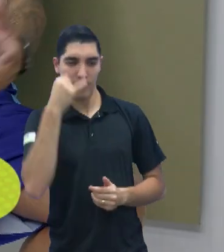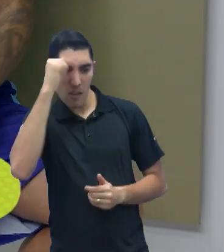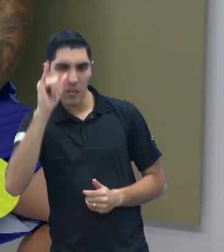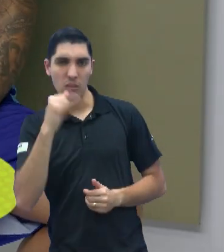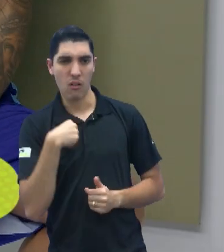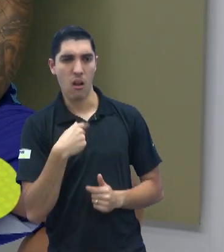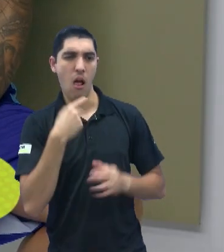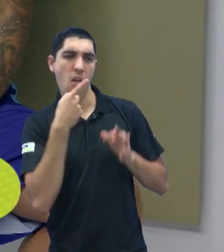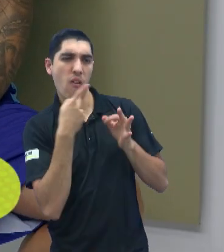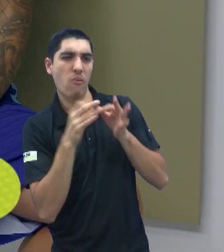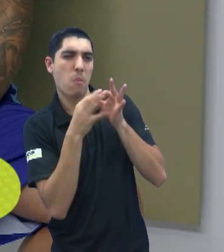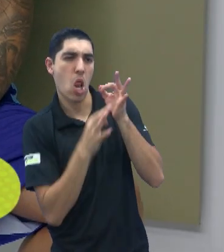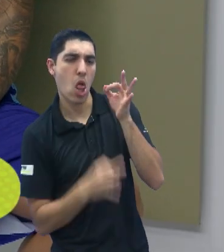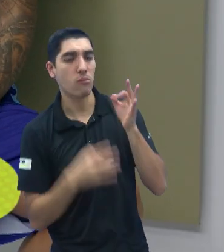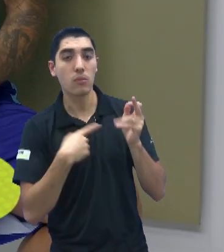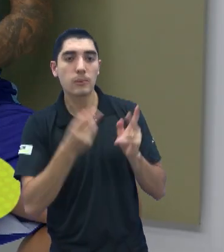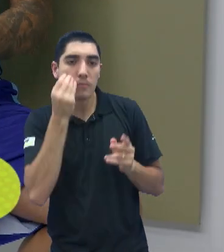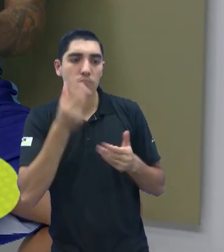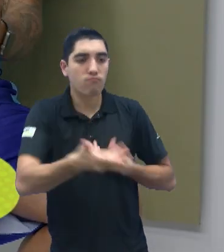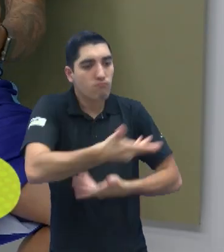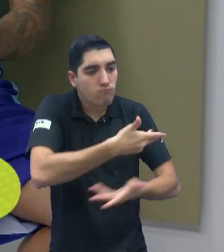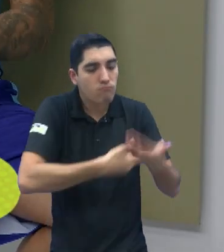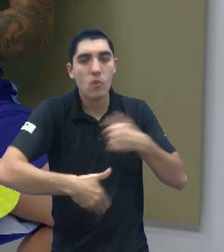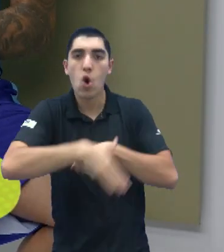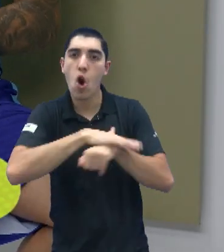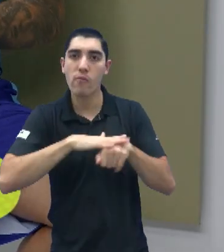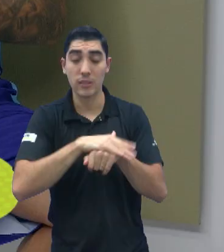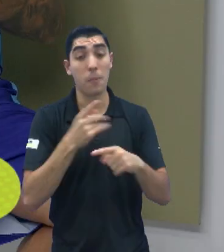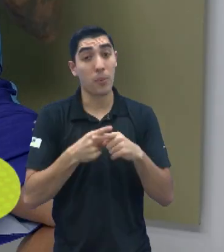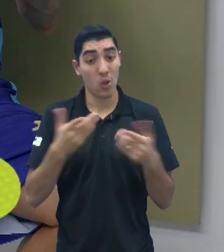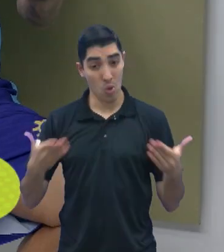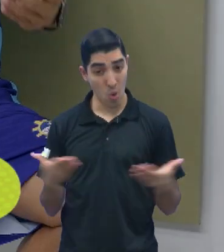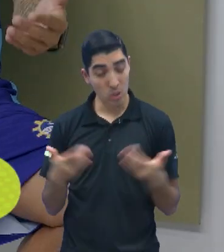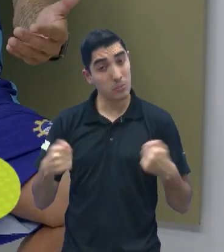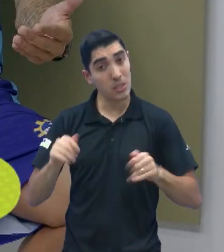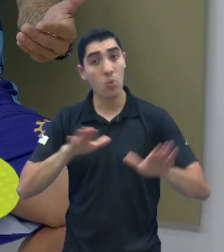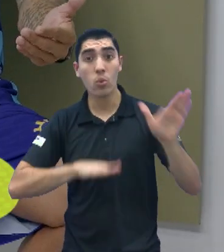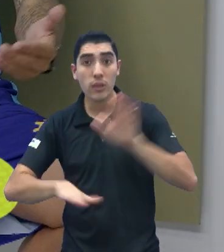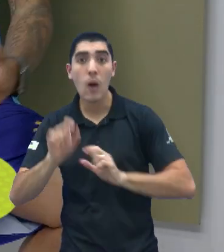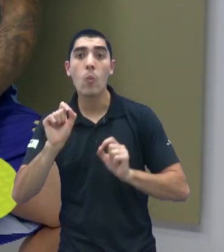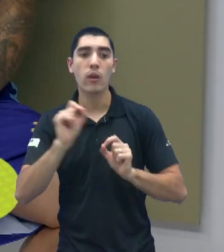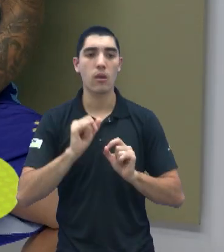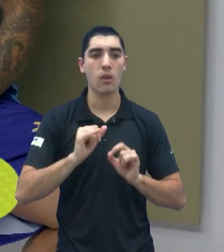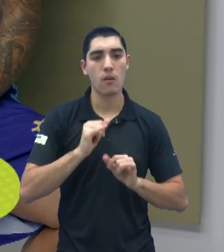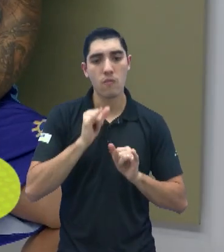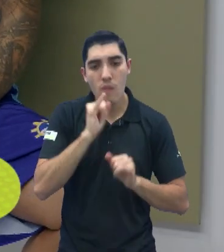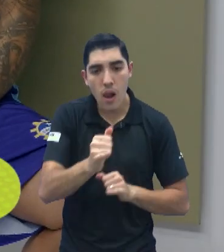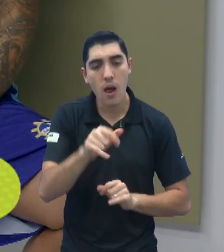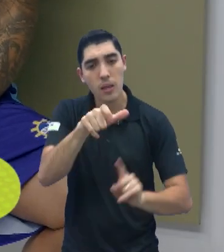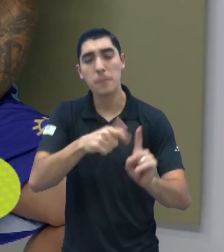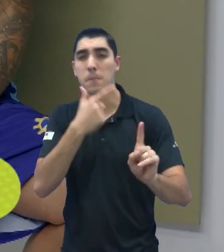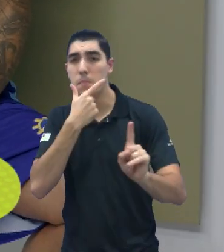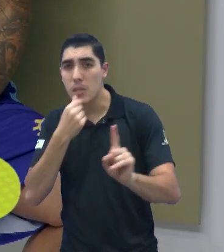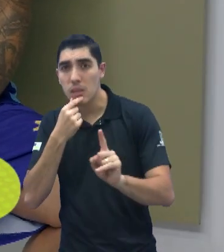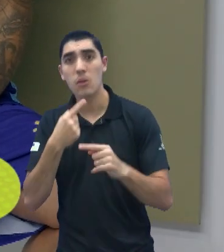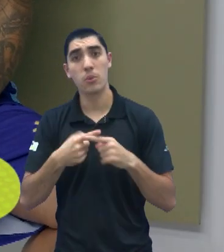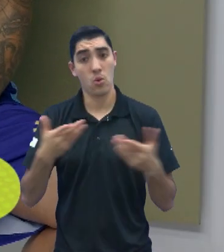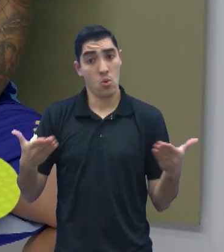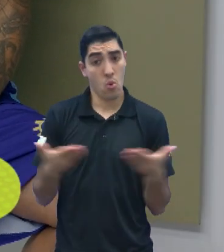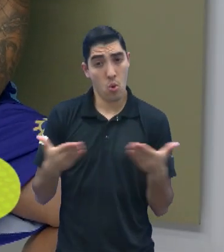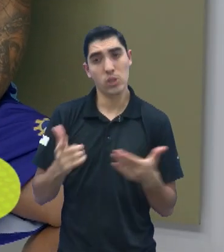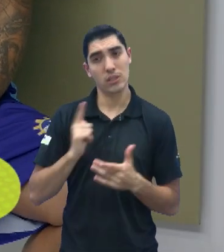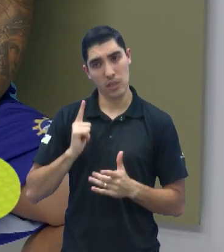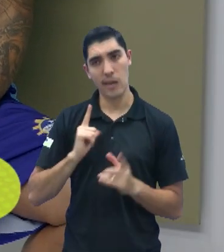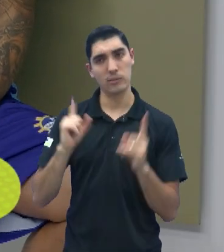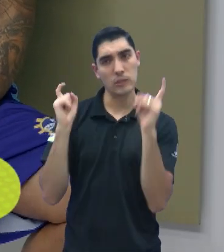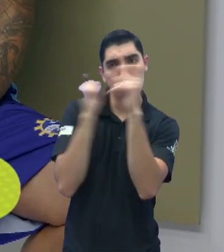gente até estava conversando aqui fora do ar, que hoje em dia tem que tomar muito cuidado com o que você fala, com aquilo que você vai dizer pro menino, porque tem muito dessas coisas hoje em dia. Então